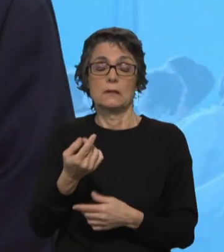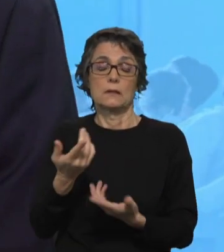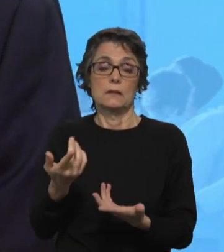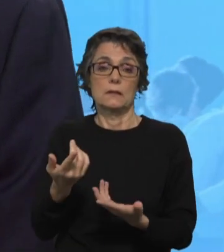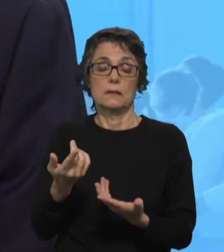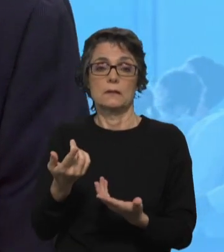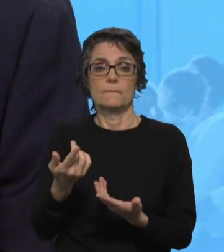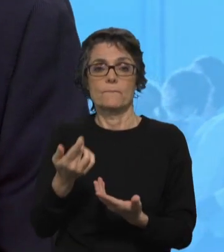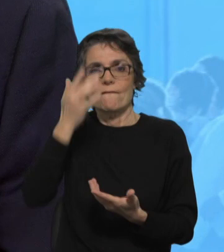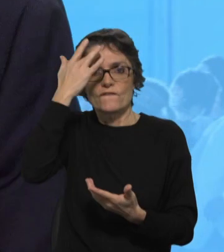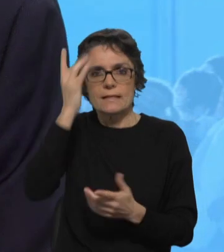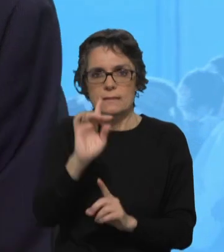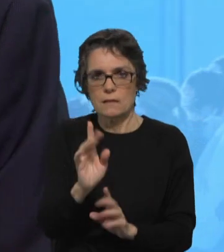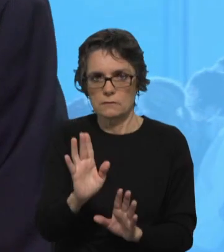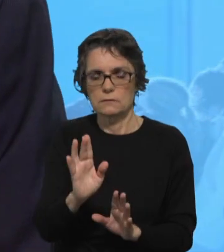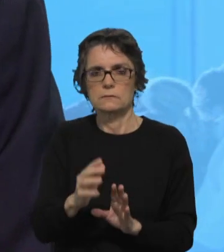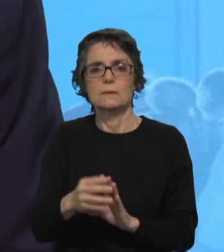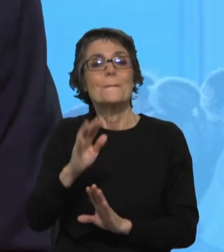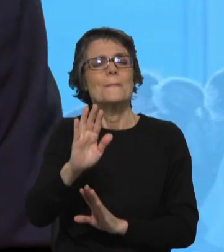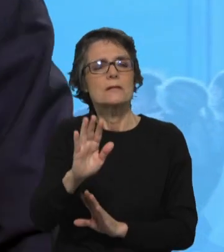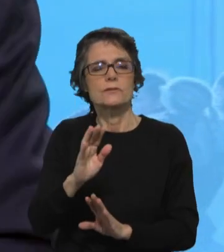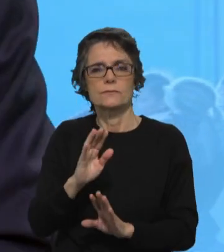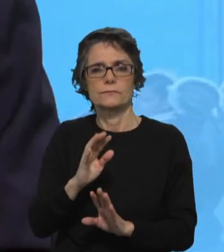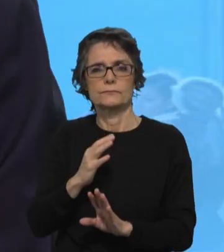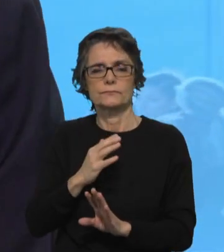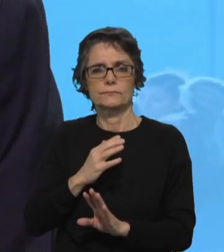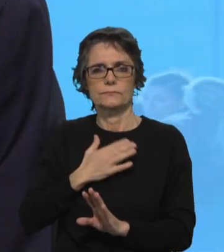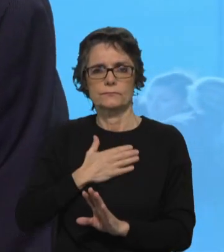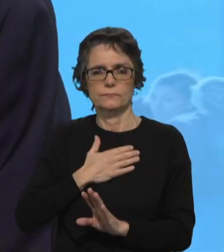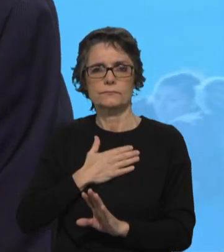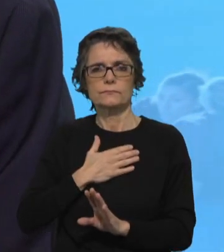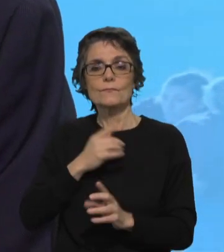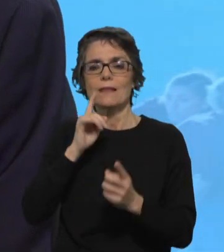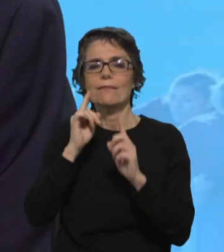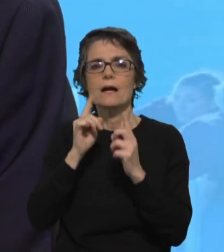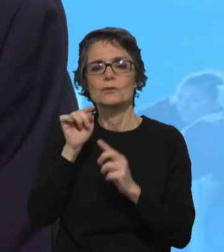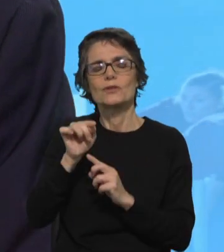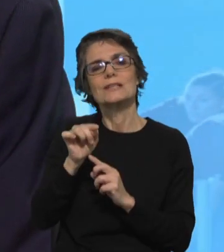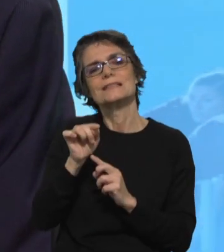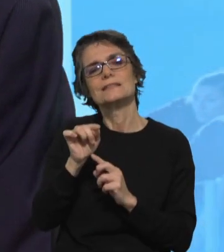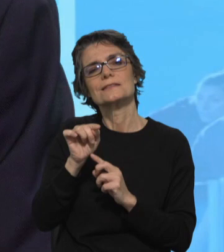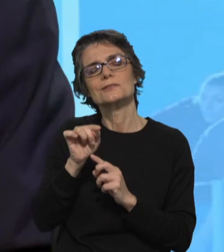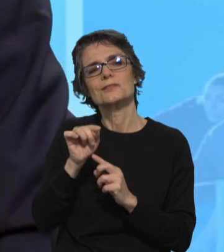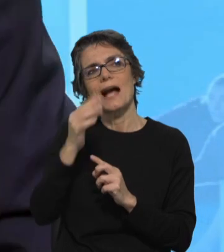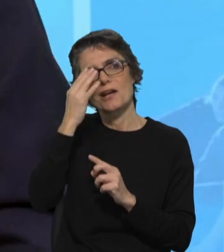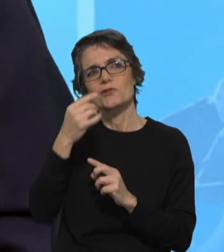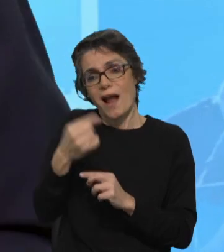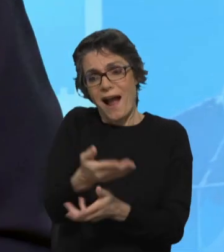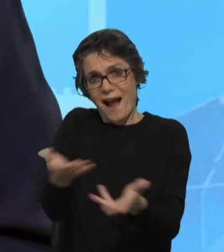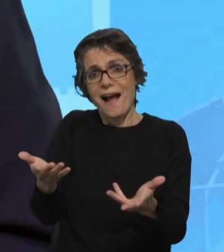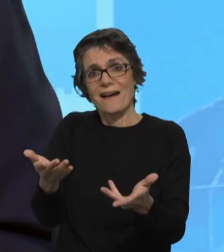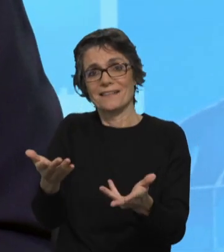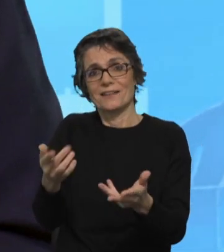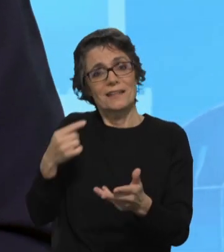mas eu não ousaria dizer que nada deste diálogo já acontece. Eu creio que ele acontece. Dito